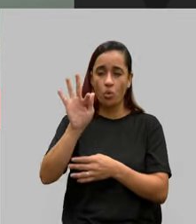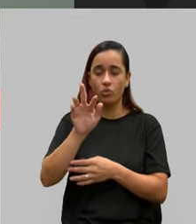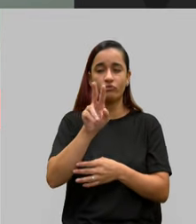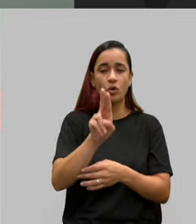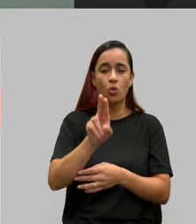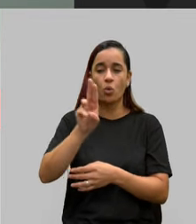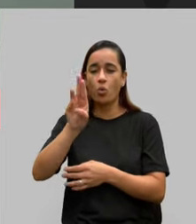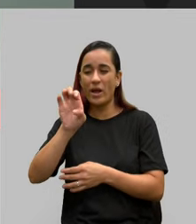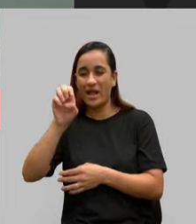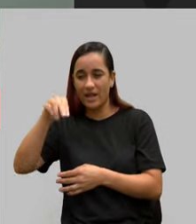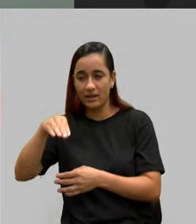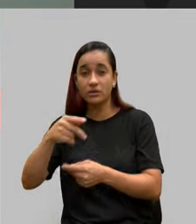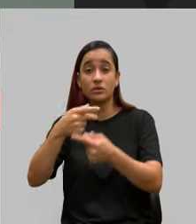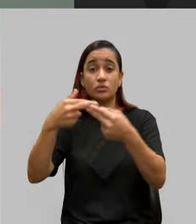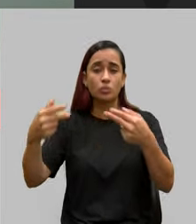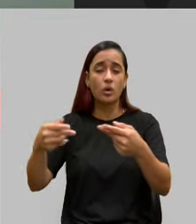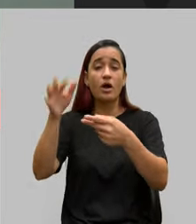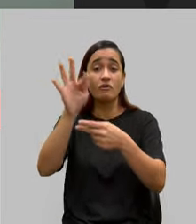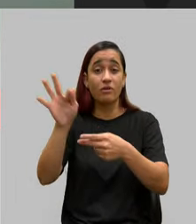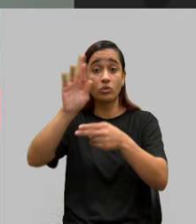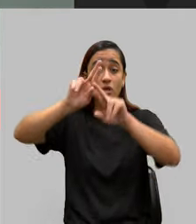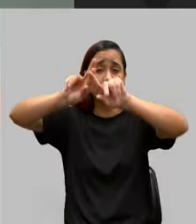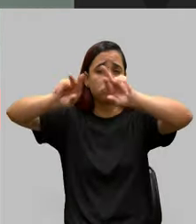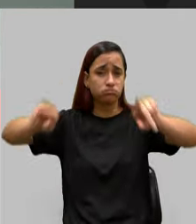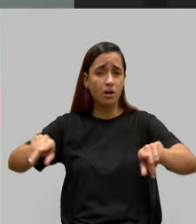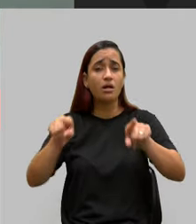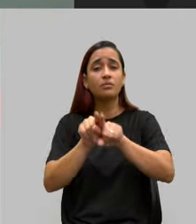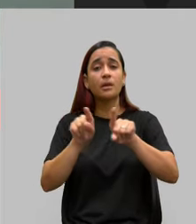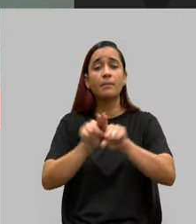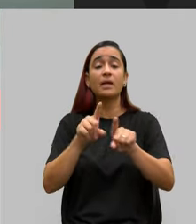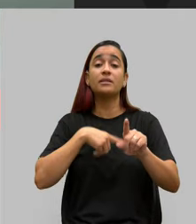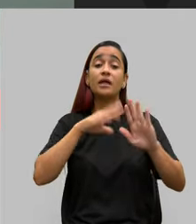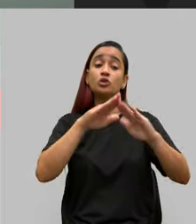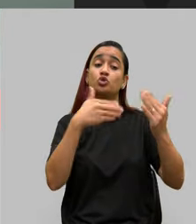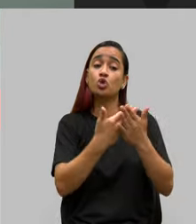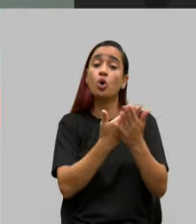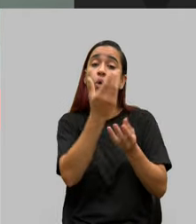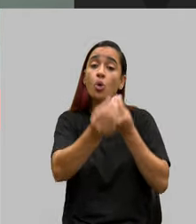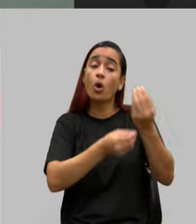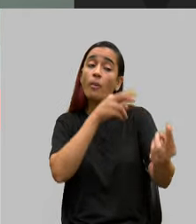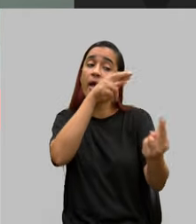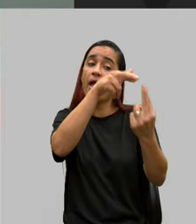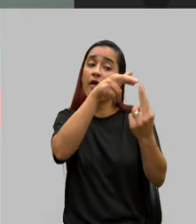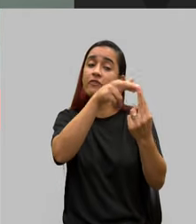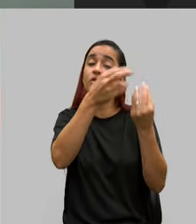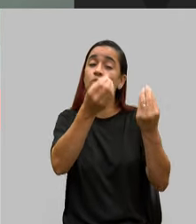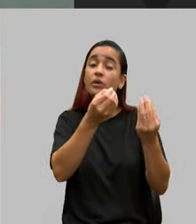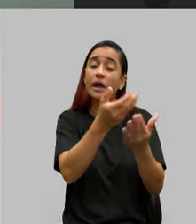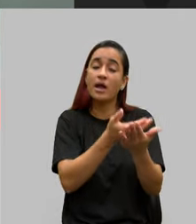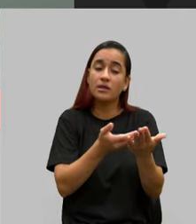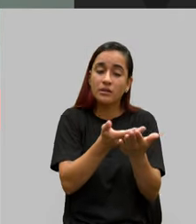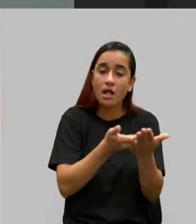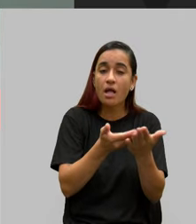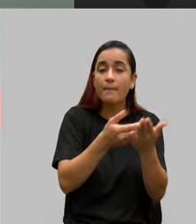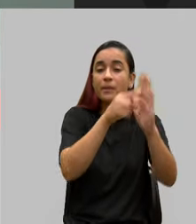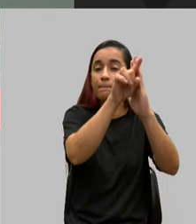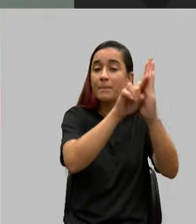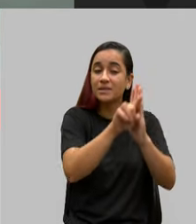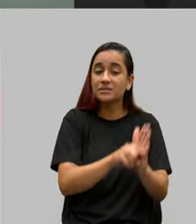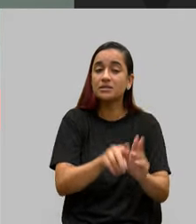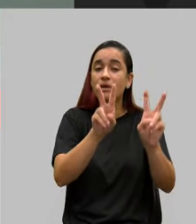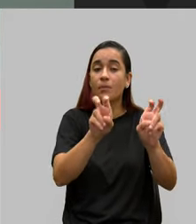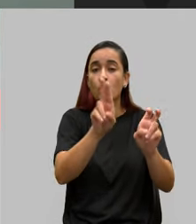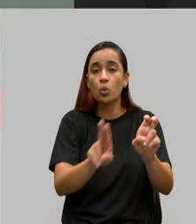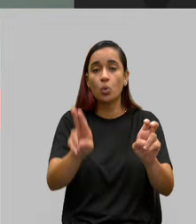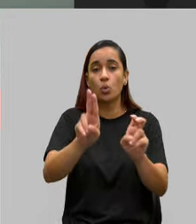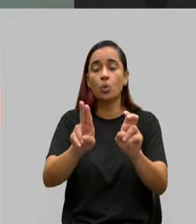escolas e oncológicos de referência um potencial para o tratamento e pesquisas com uma planta riquíssima em compostos medicinais que